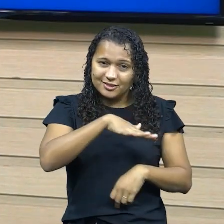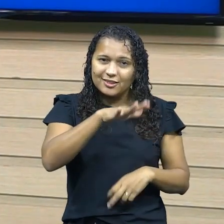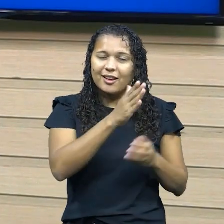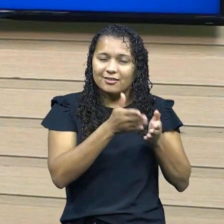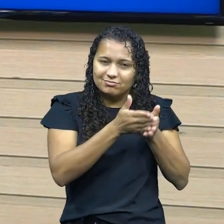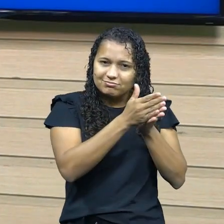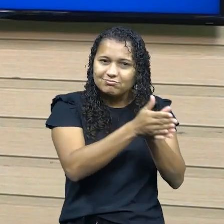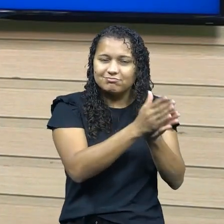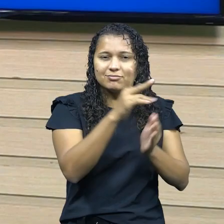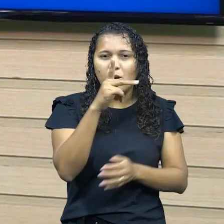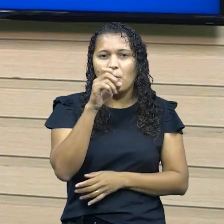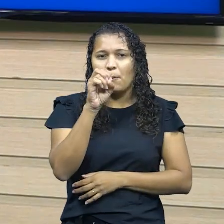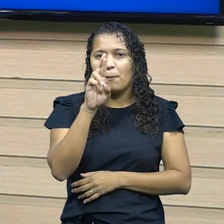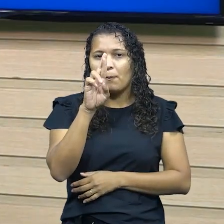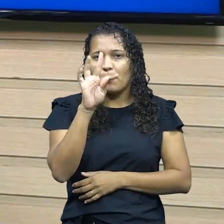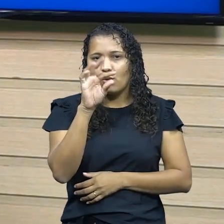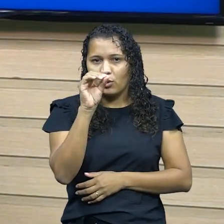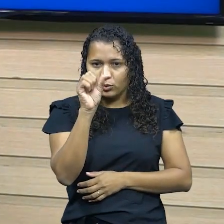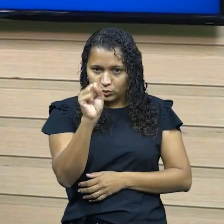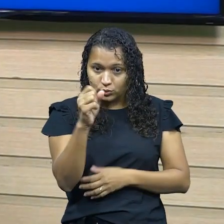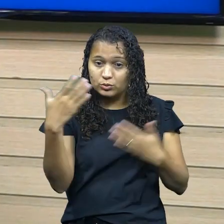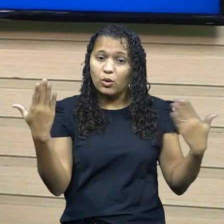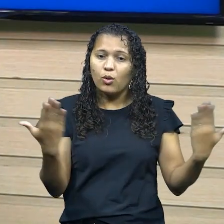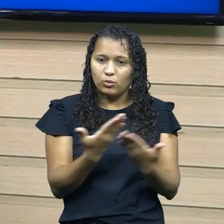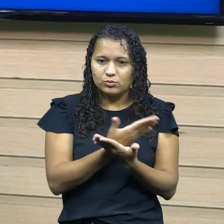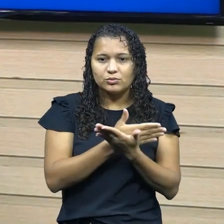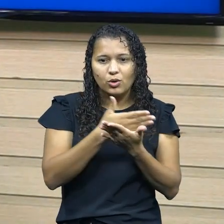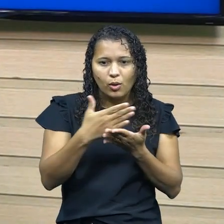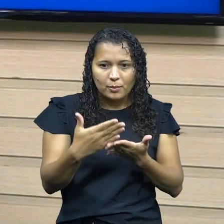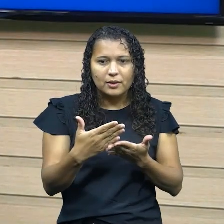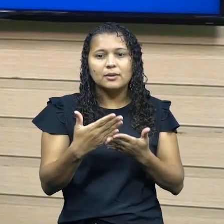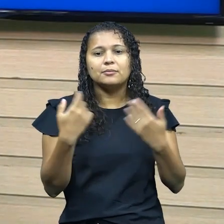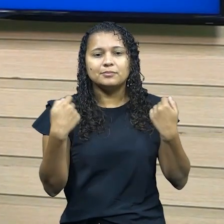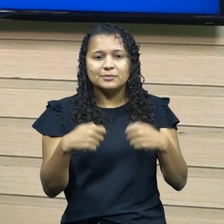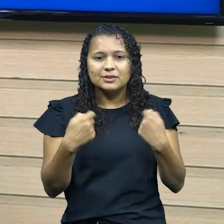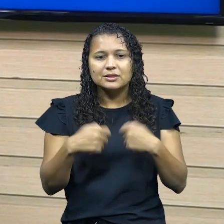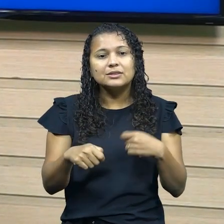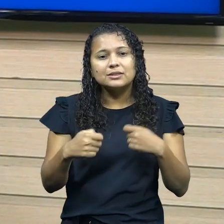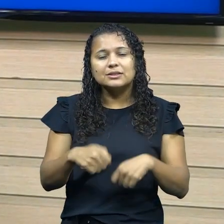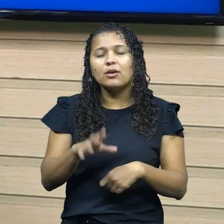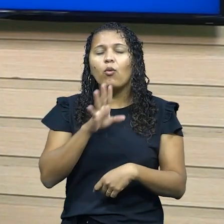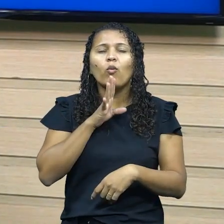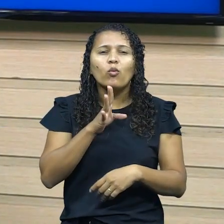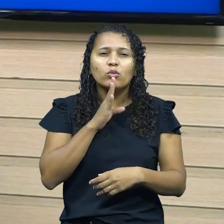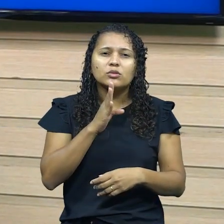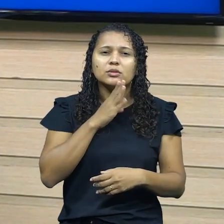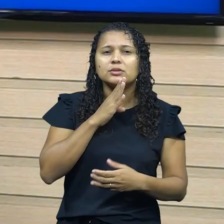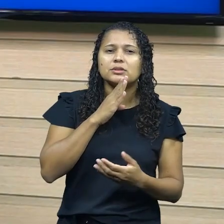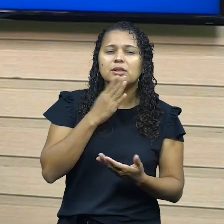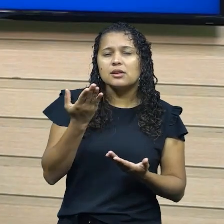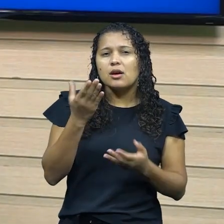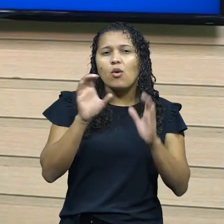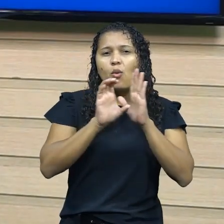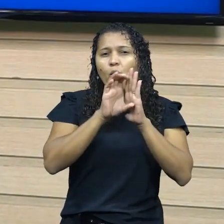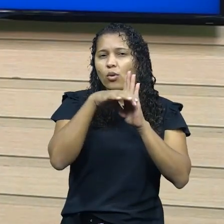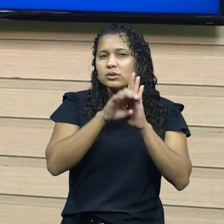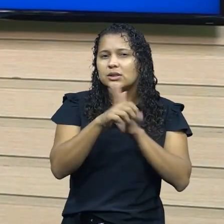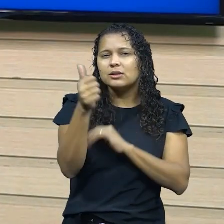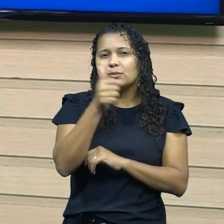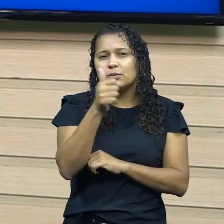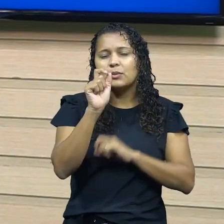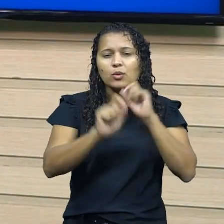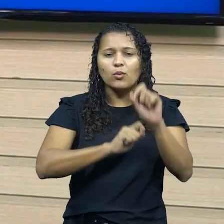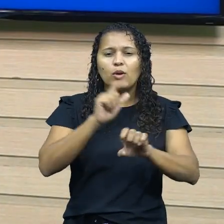Bom, para iniciar nossa aula hoje, a gente precisa conhecer os primeiros conceitos do que é logística,